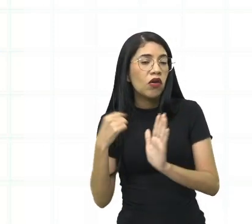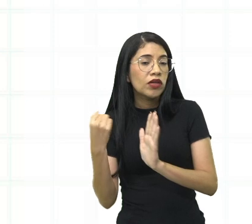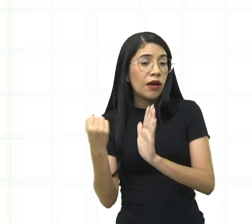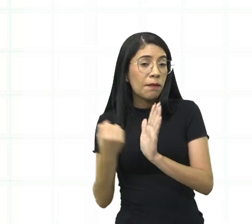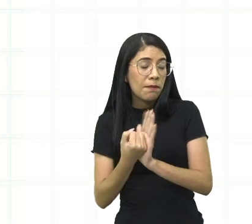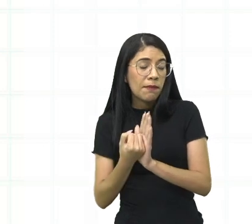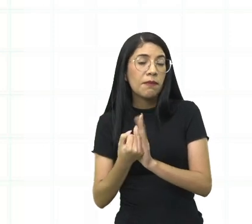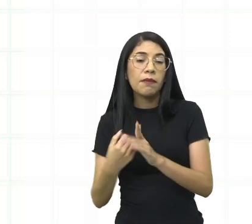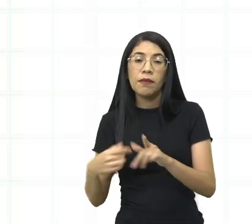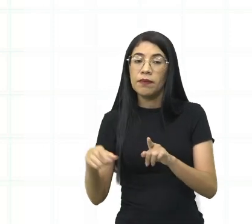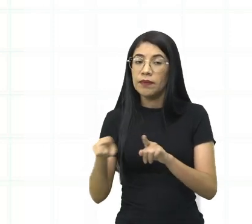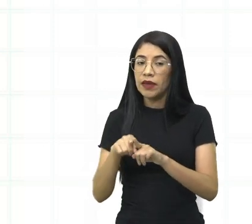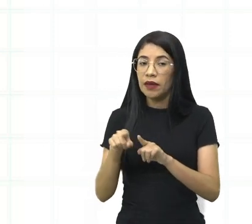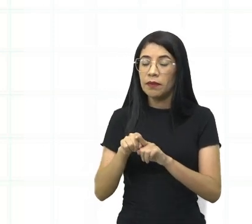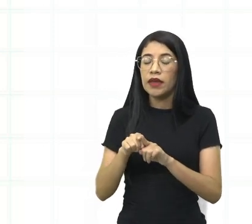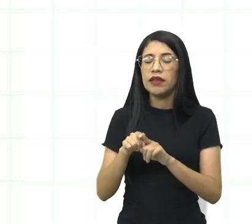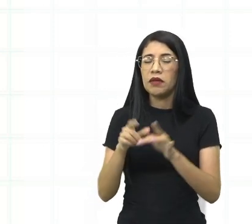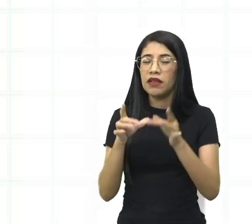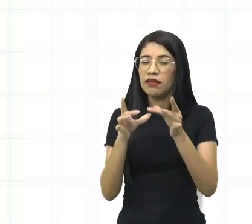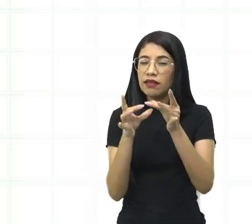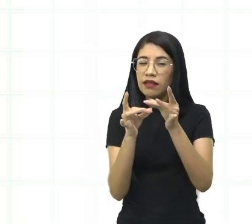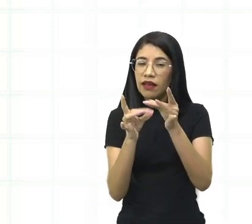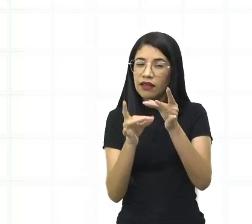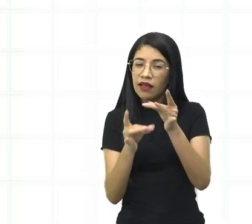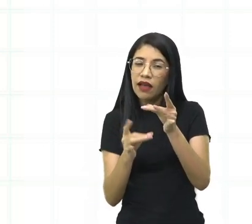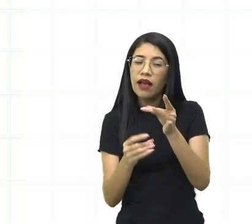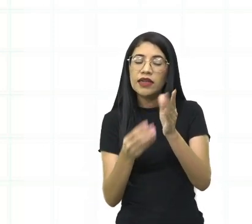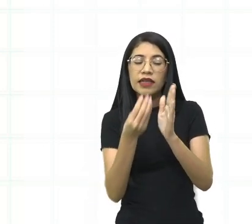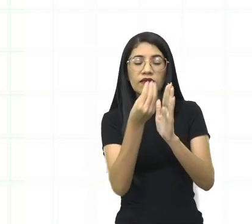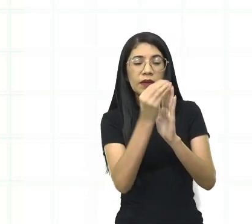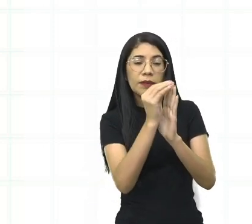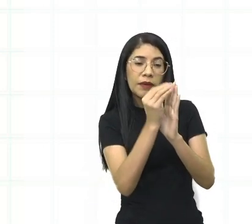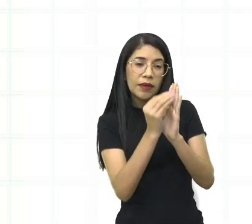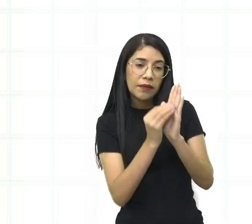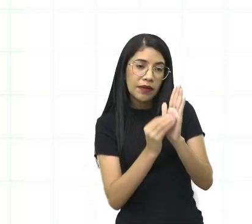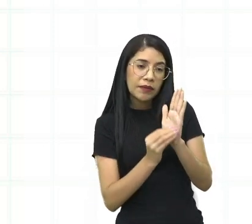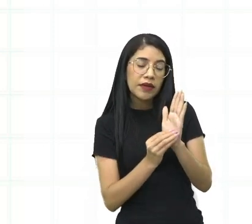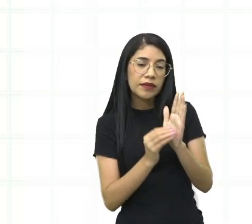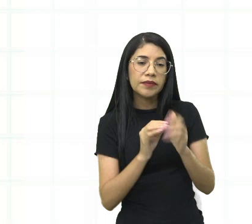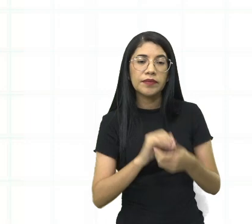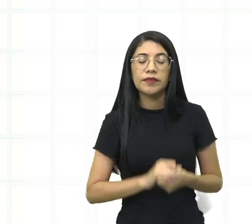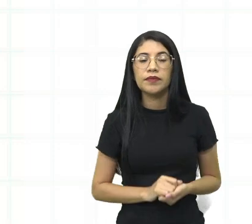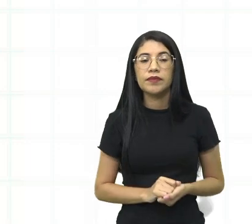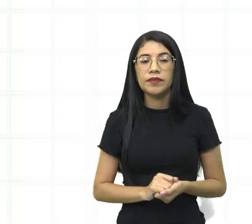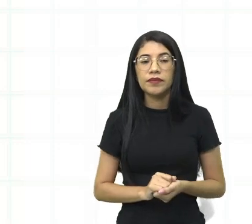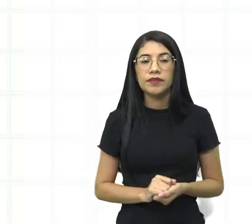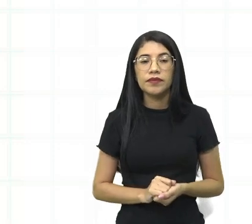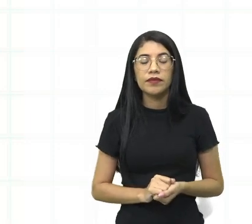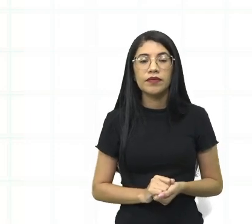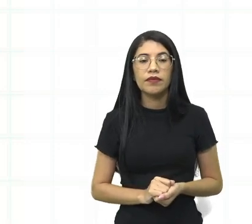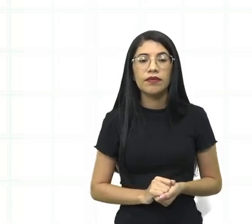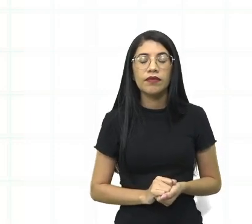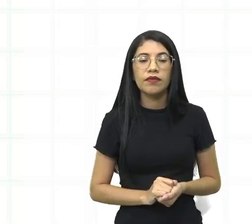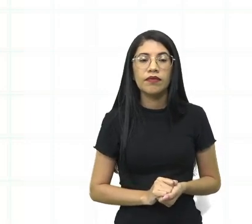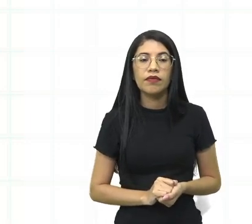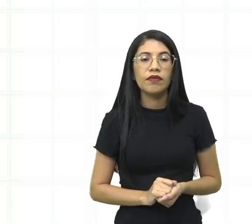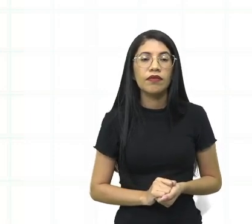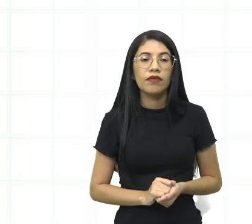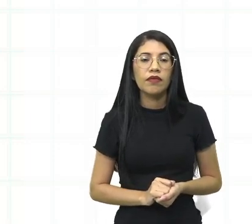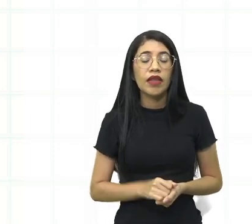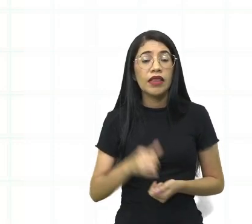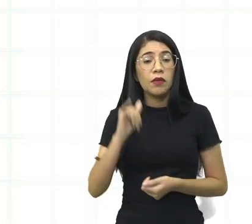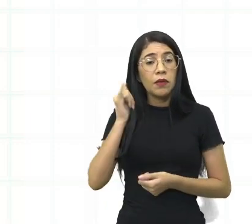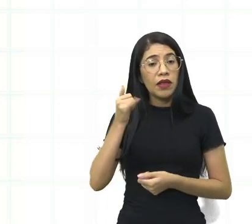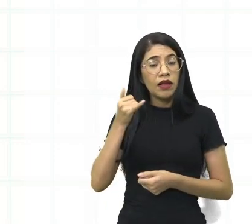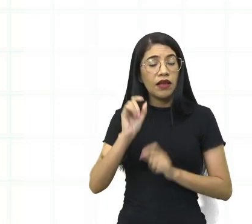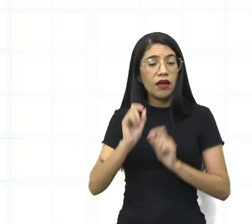marca, certo? Então ela já vai detalhando aí, ok? Vamos continuar. Após